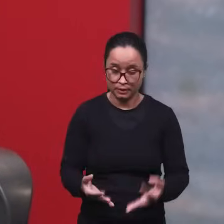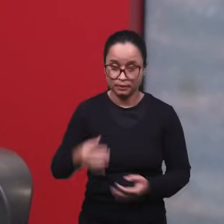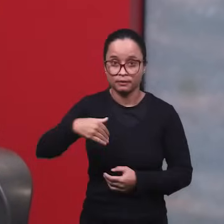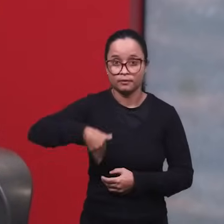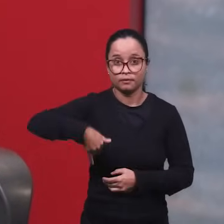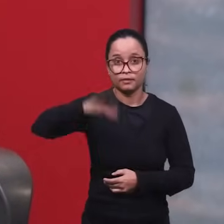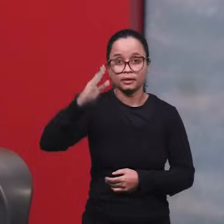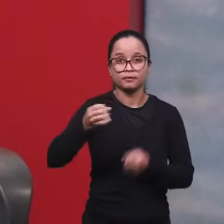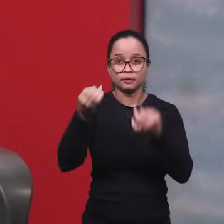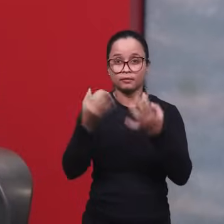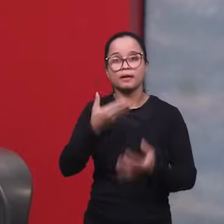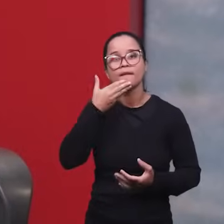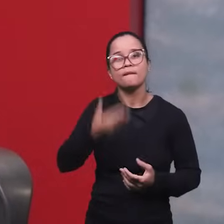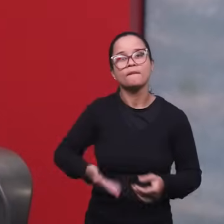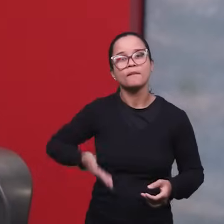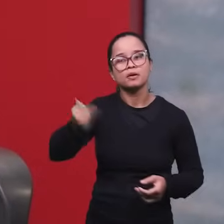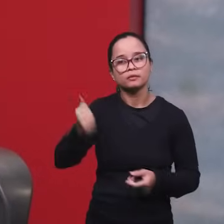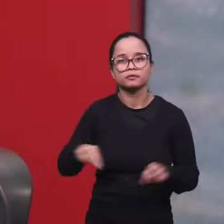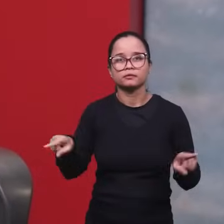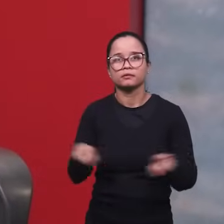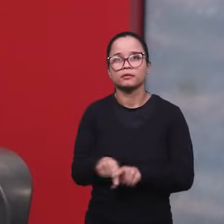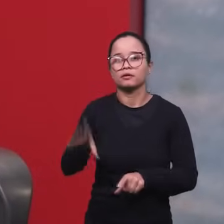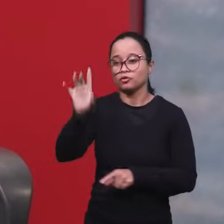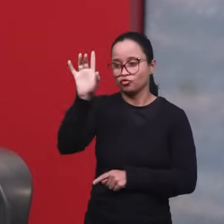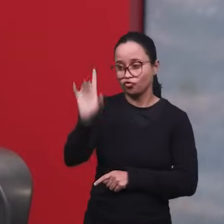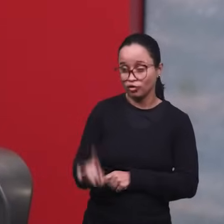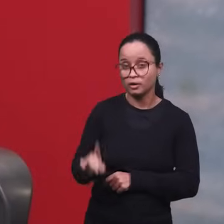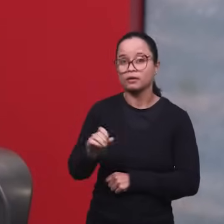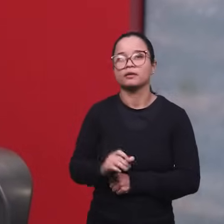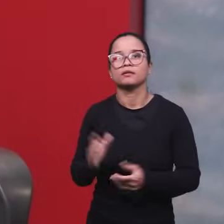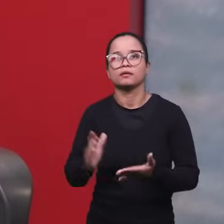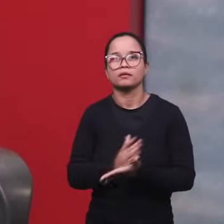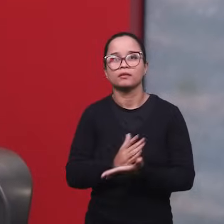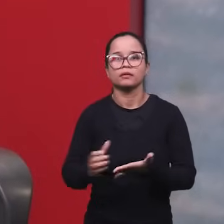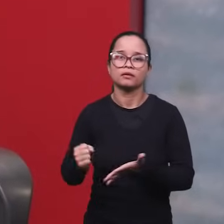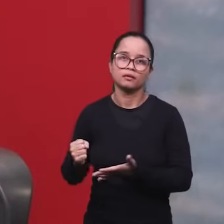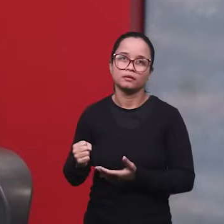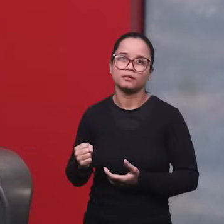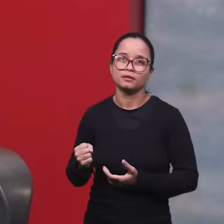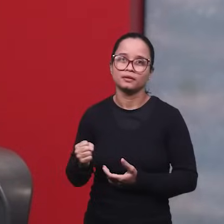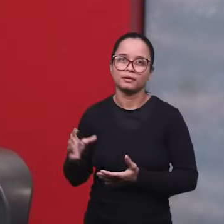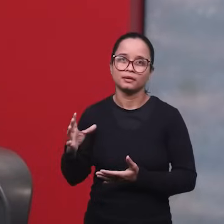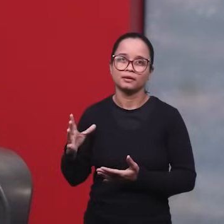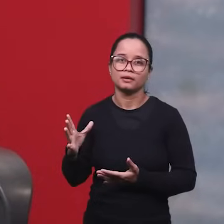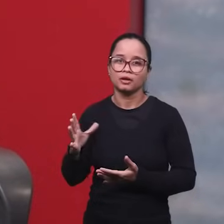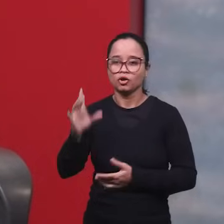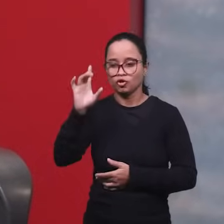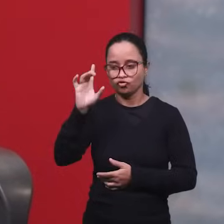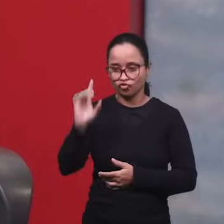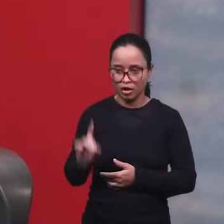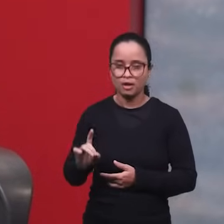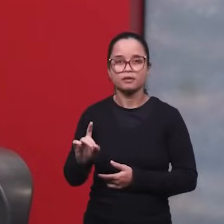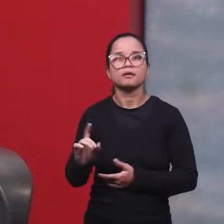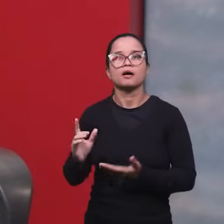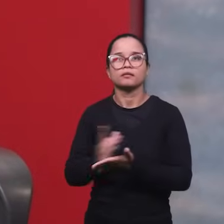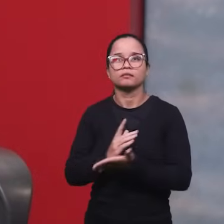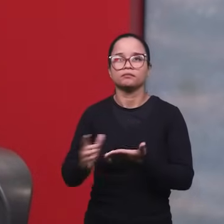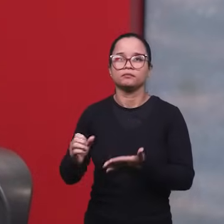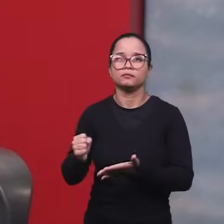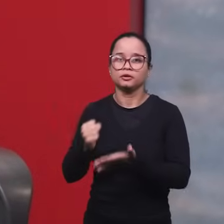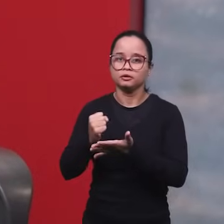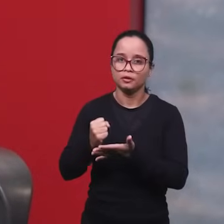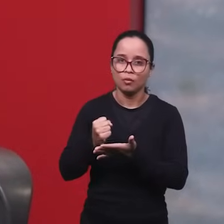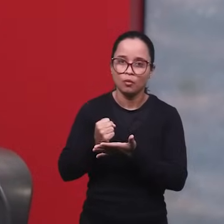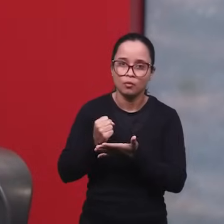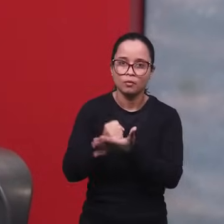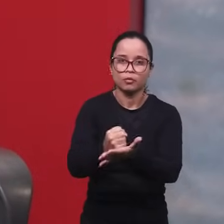abordar um pouquinho mais até para te explicar melhor, você pode ter direito a outros benefícios, como um auxílio, ninguém quer, né, ter direito a esse tipo de benefício,